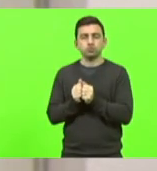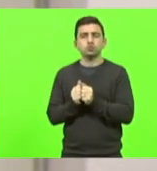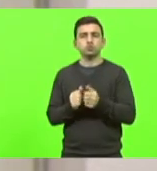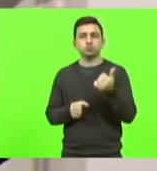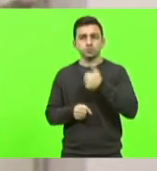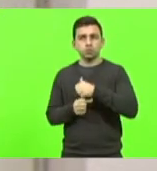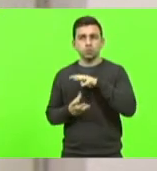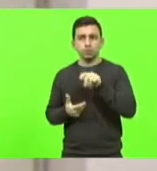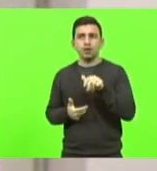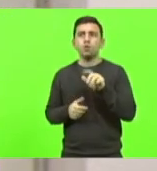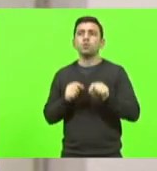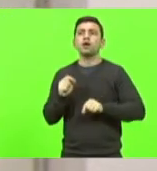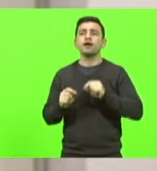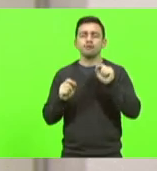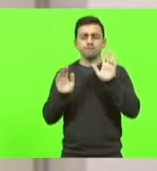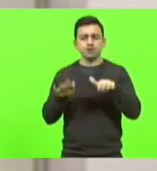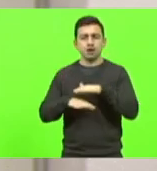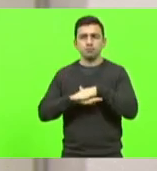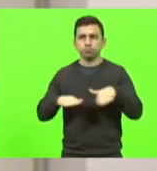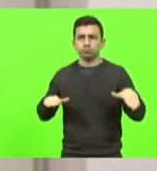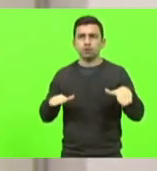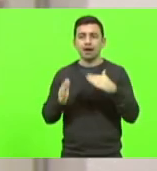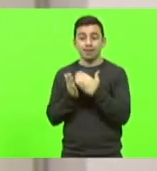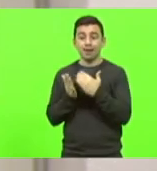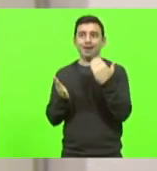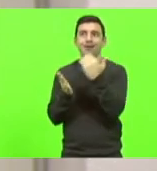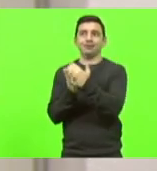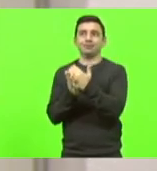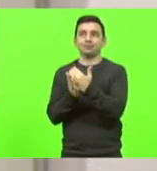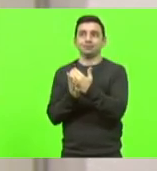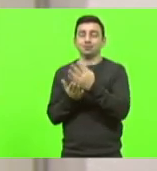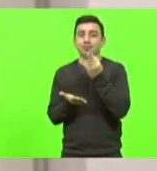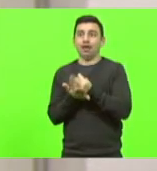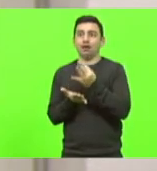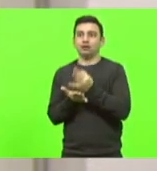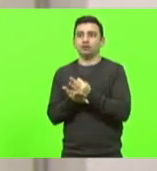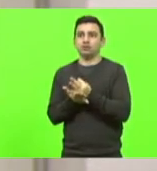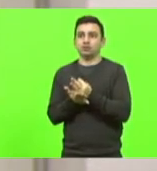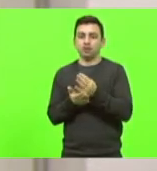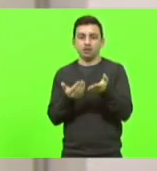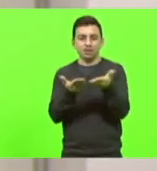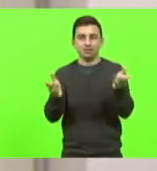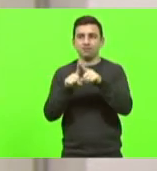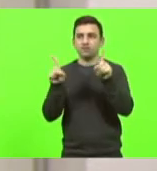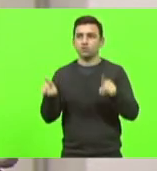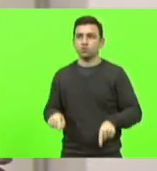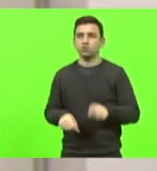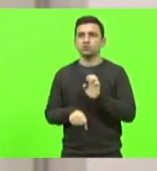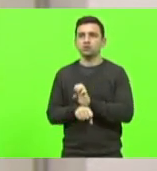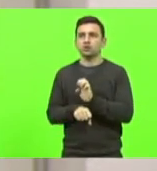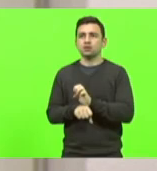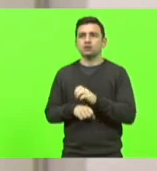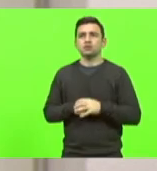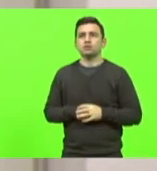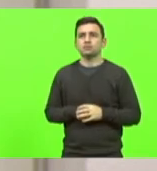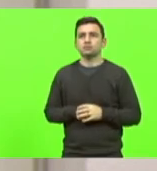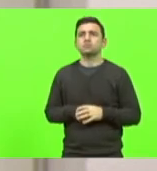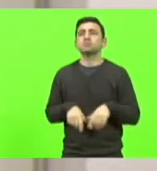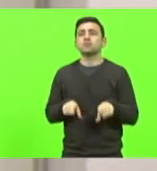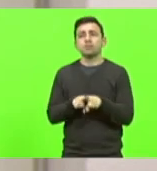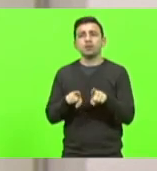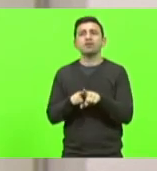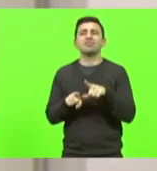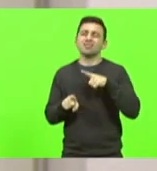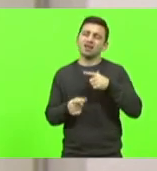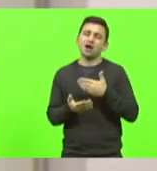global o fim da alíquota Extra que sobre taxava os servidores do Estado agora também tivemos